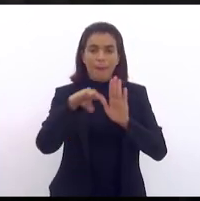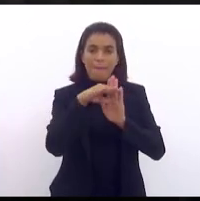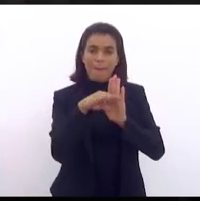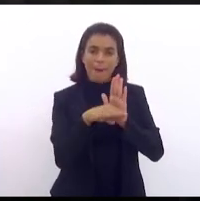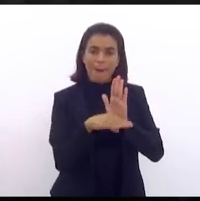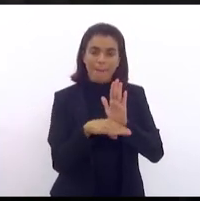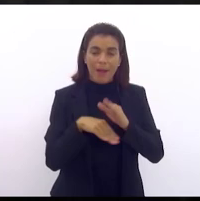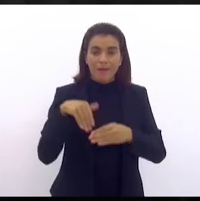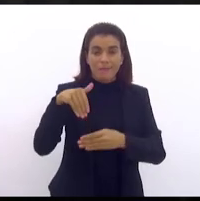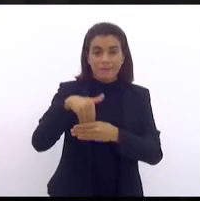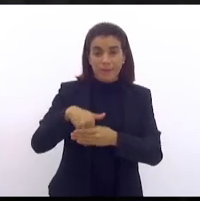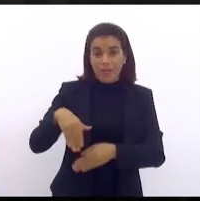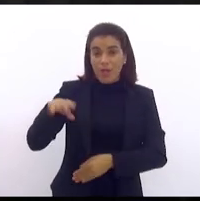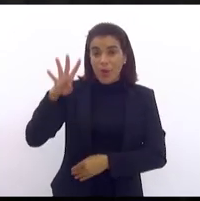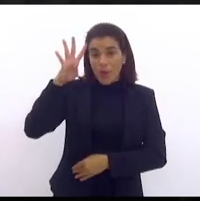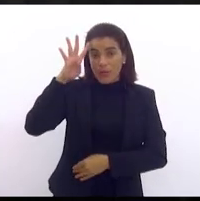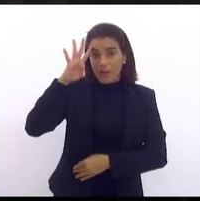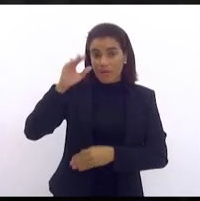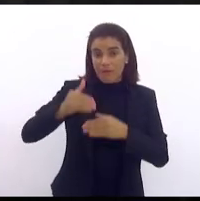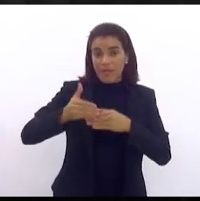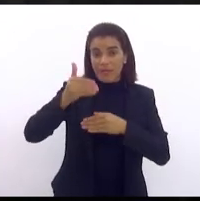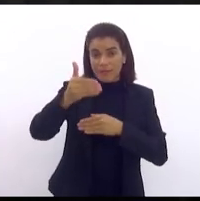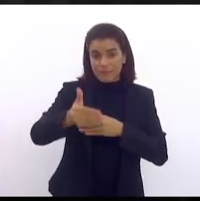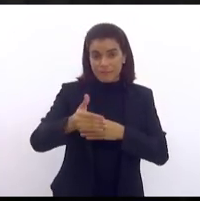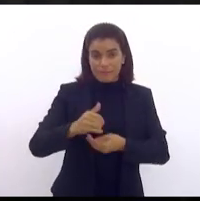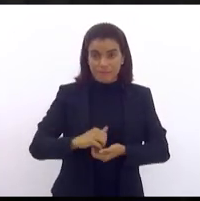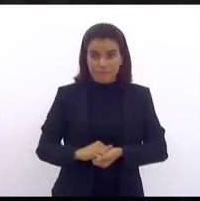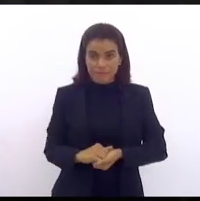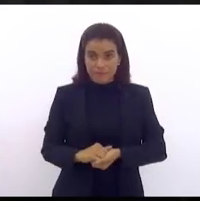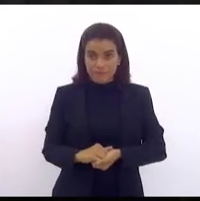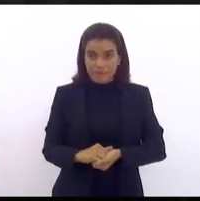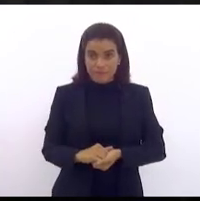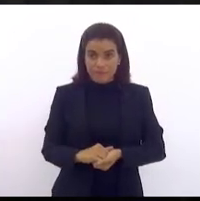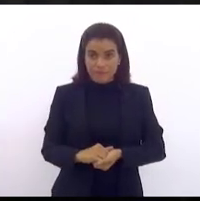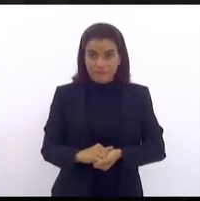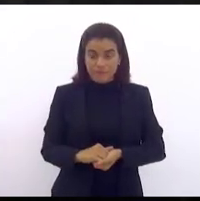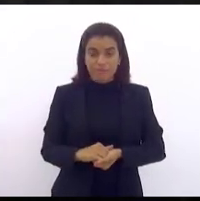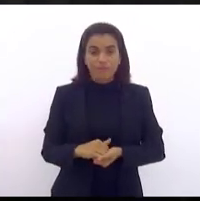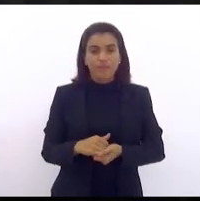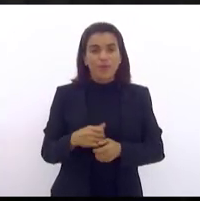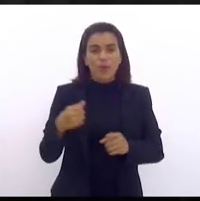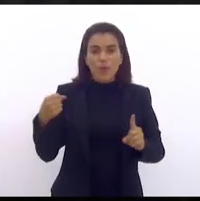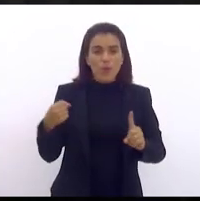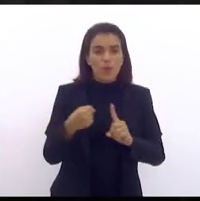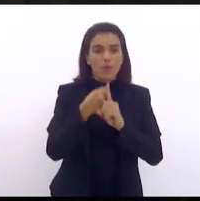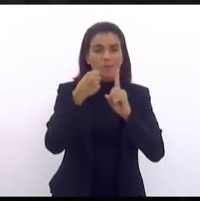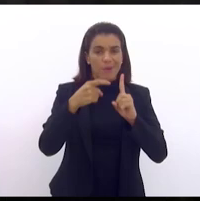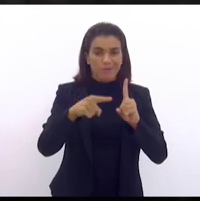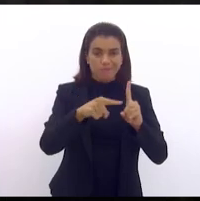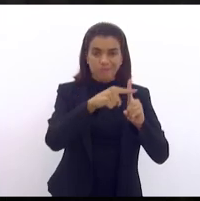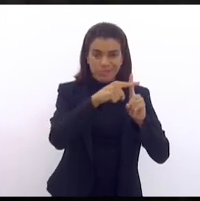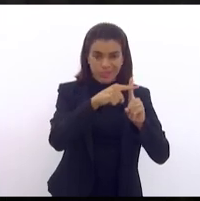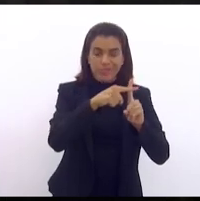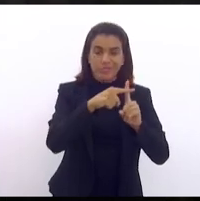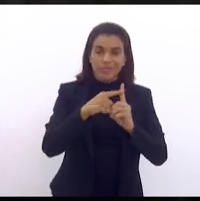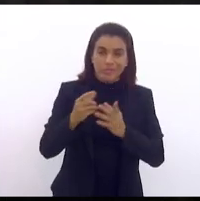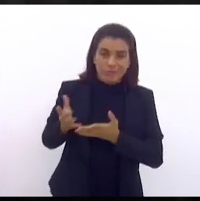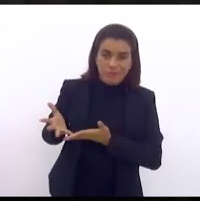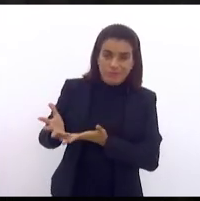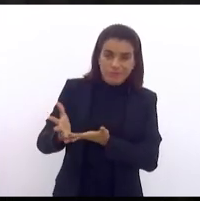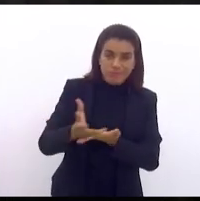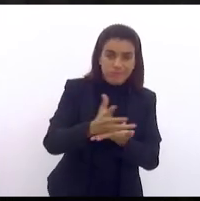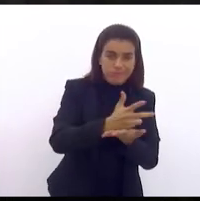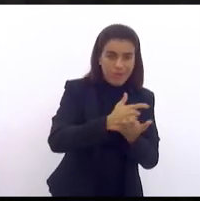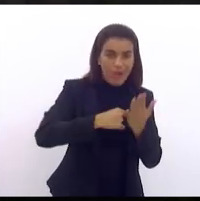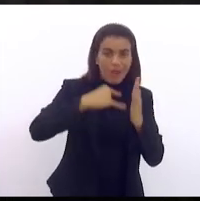votado quarta-feira próxima e o impo Positivo na receita para